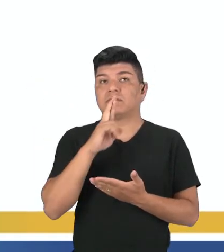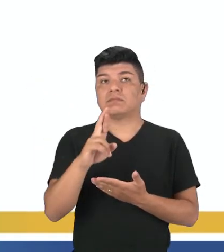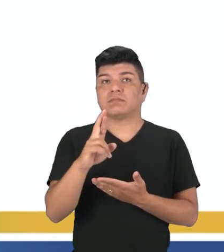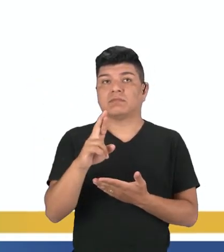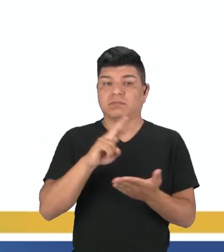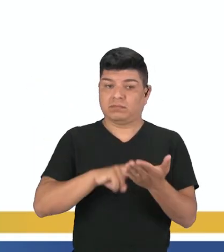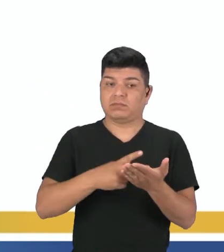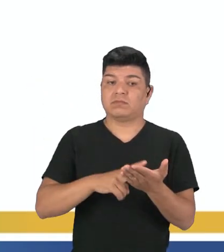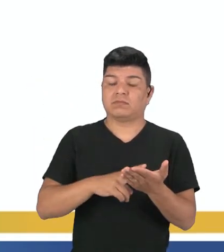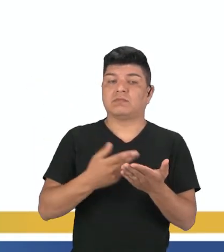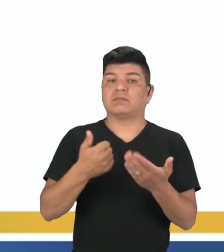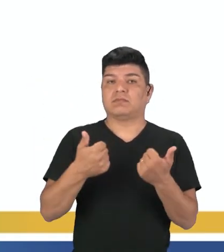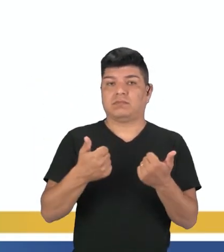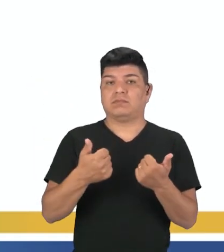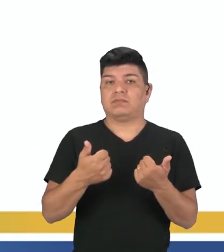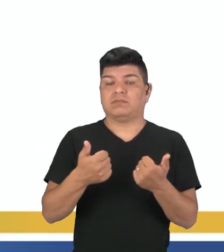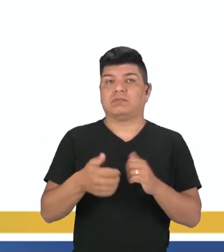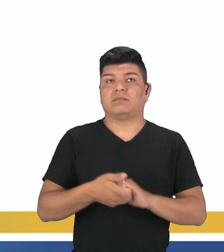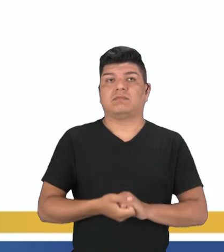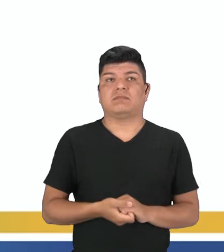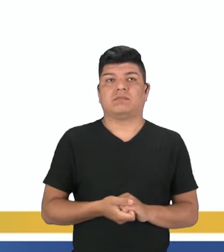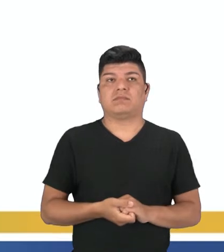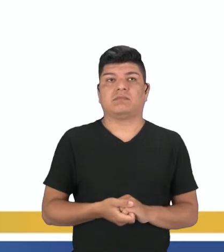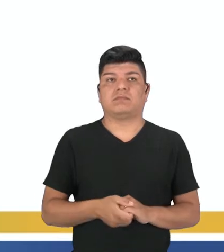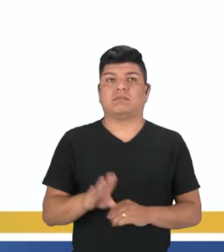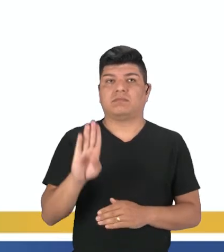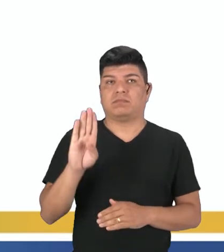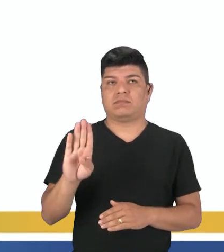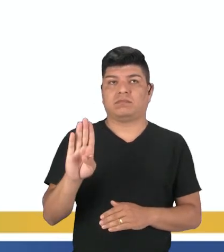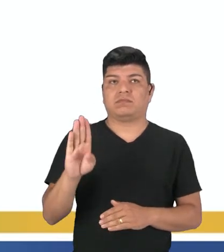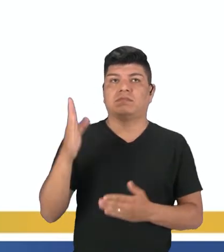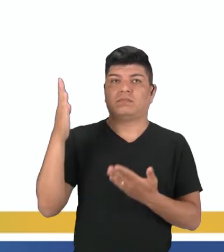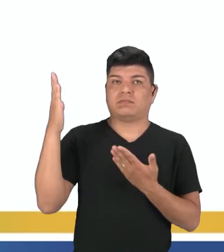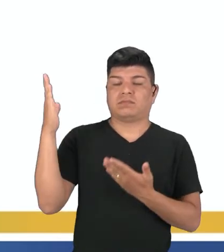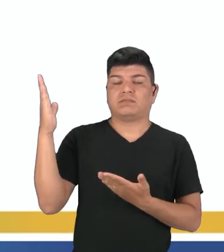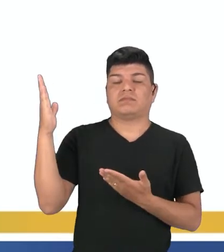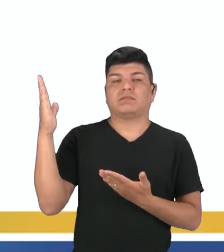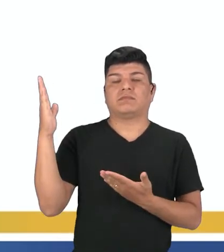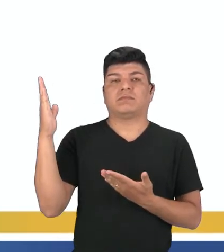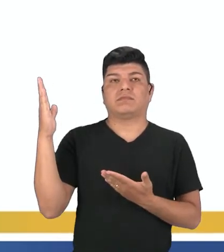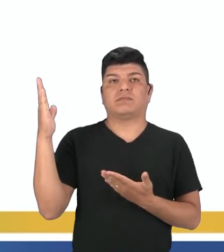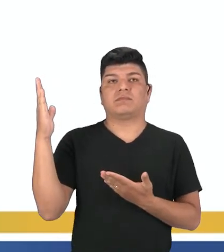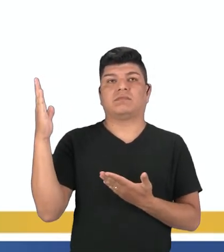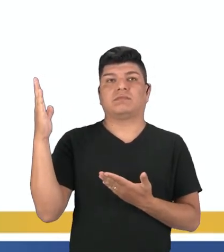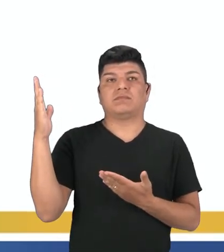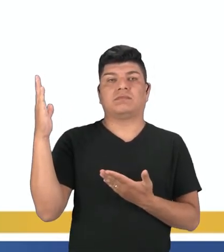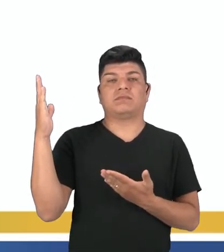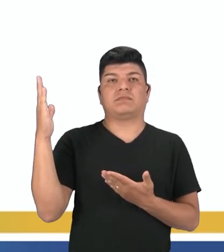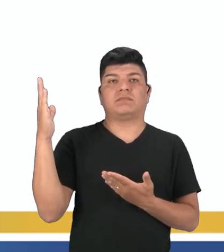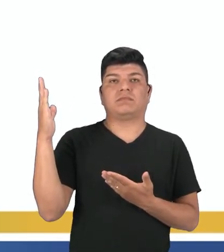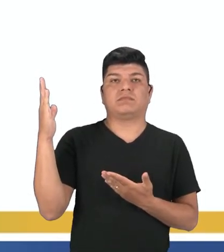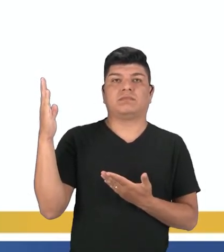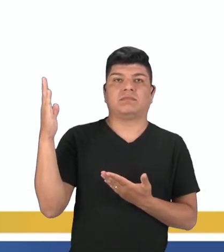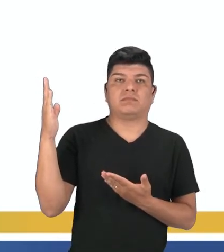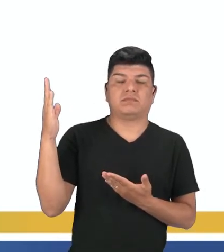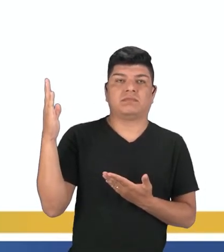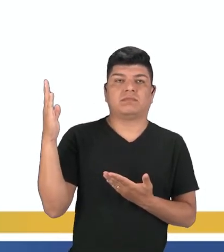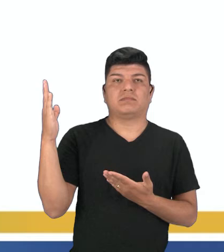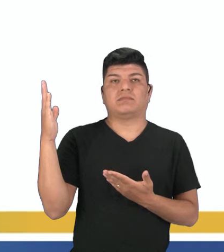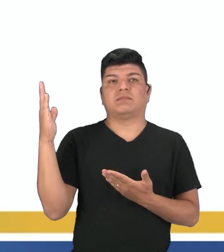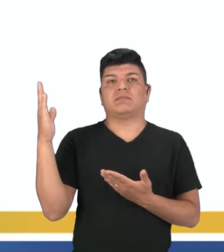resposta eu traduzo para vocês, tá, gente? Para eu não dar nenhum spoiler. Letra B. Are you from? I am